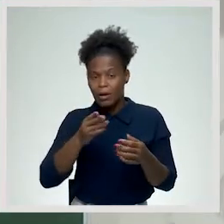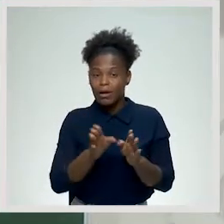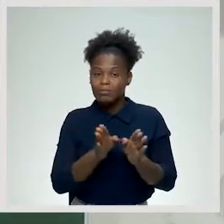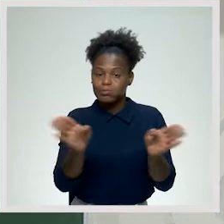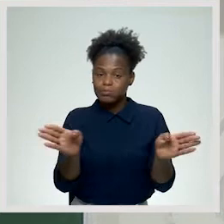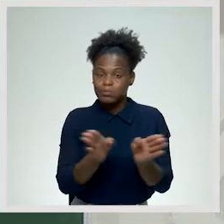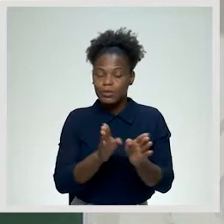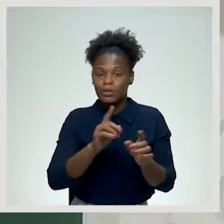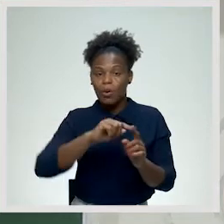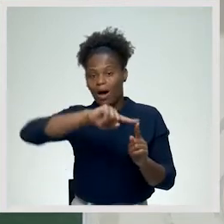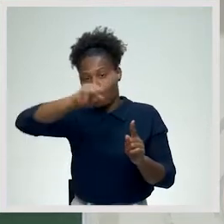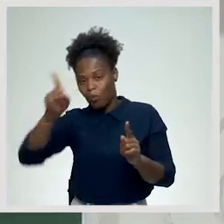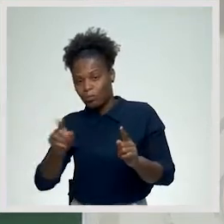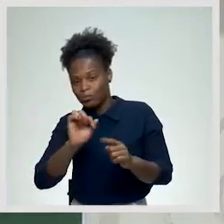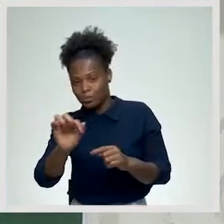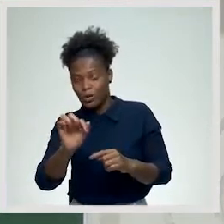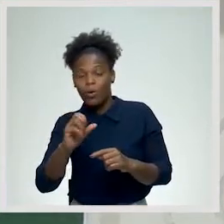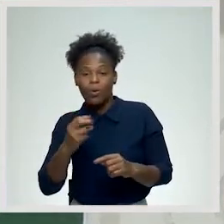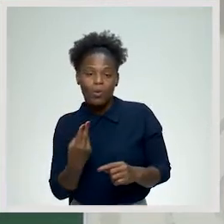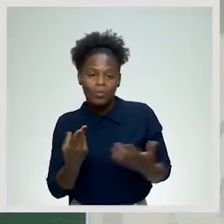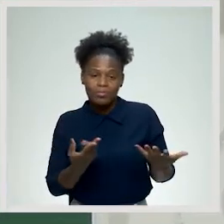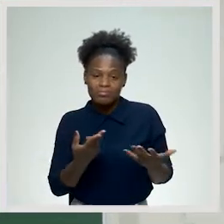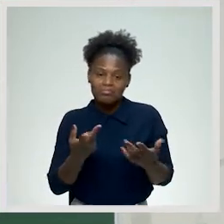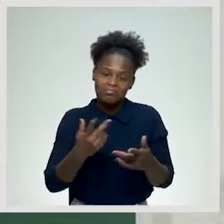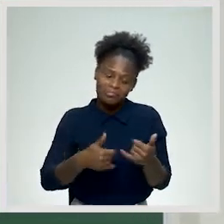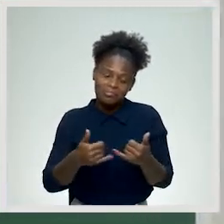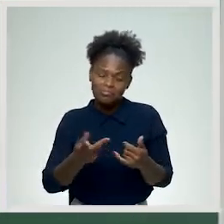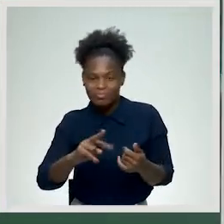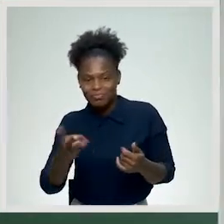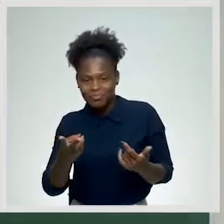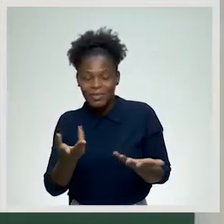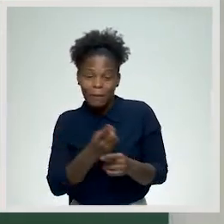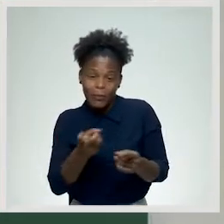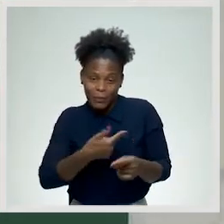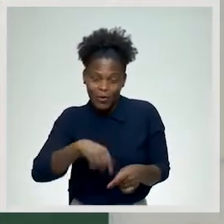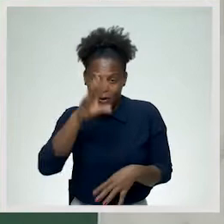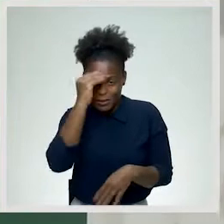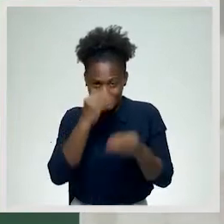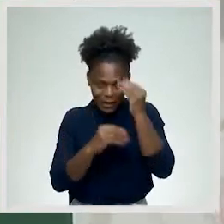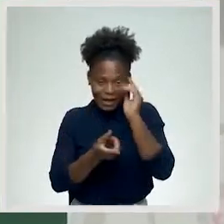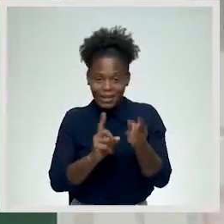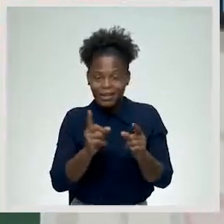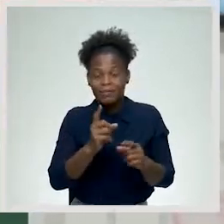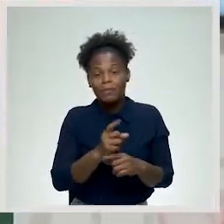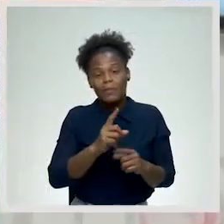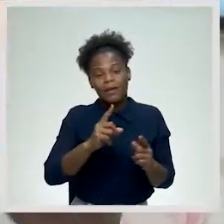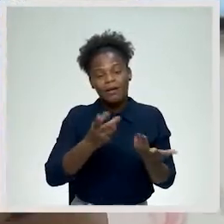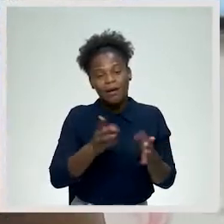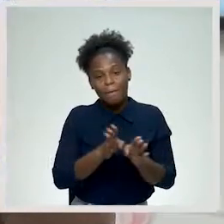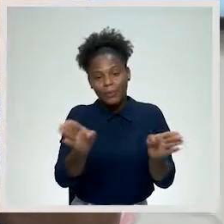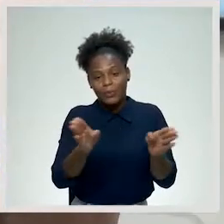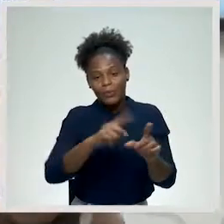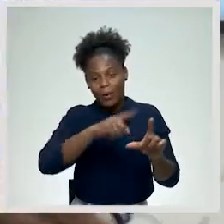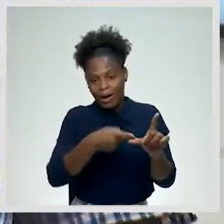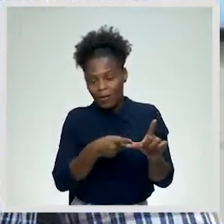do seu arco correspondente ou vice-versa, porque nós aprendemos que a amplitude de um